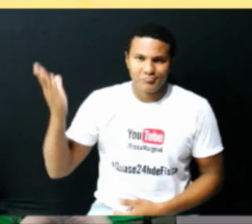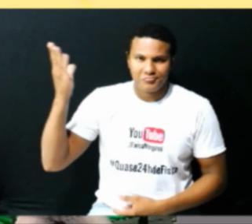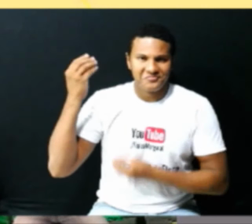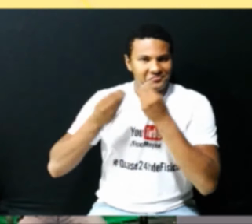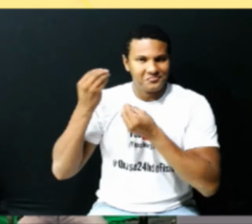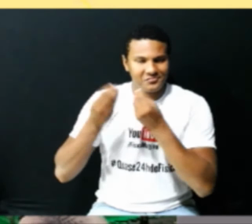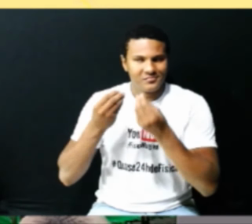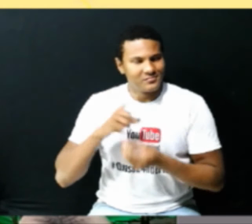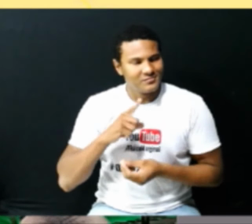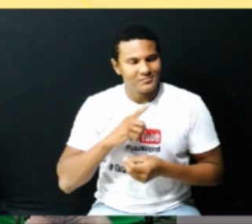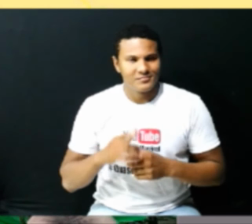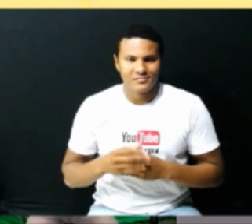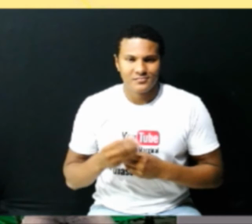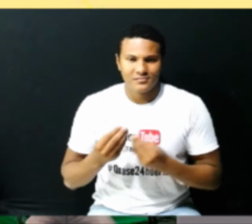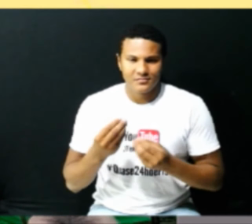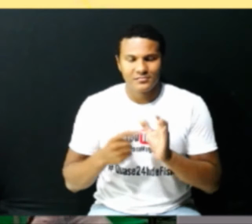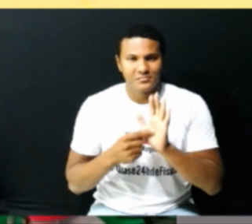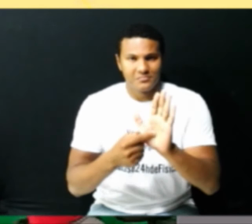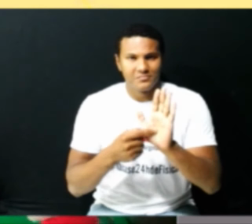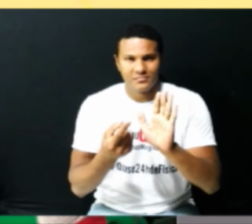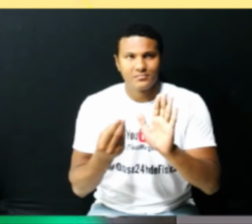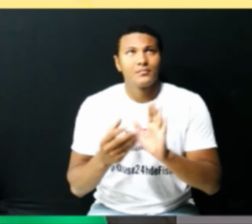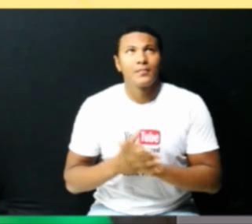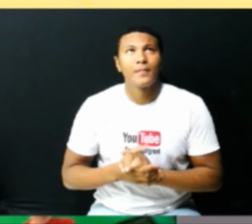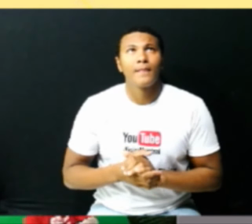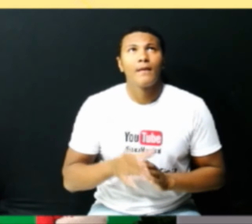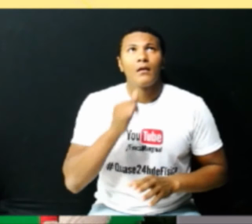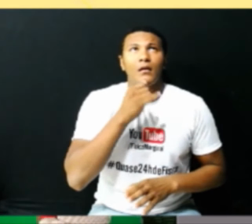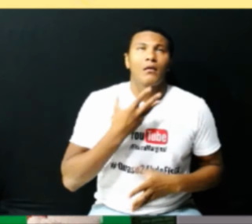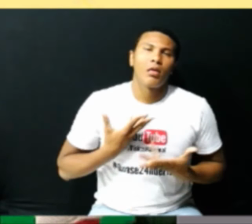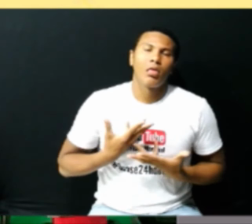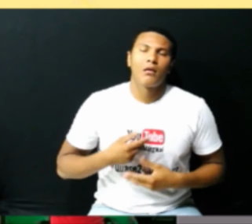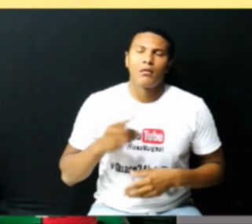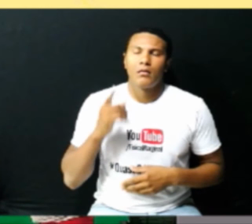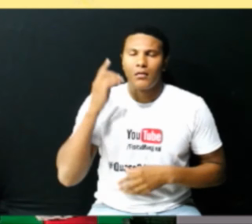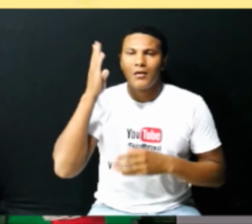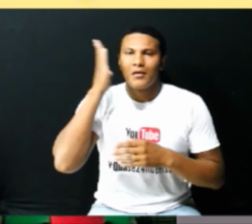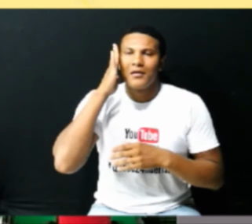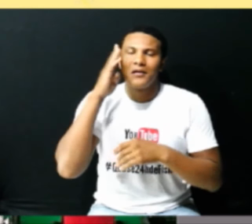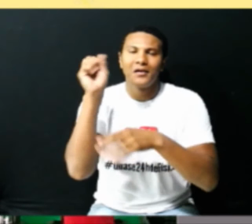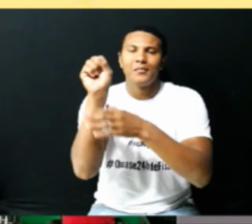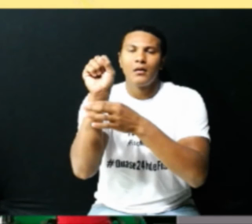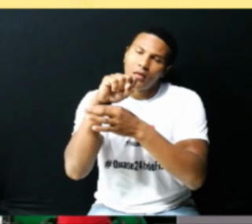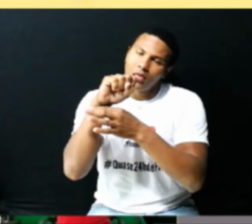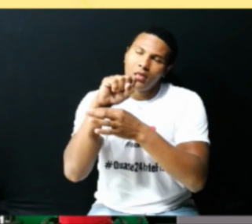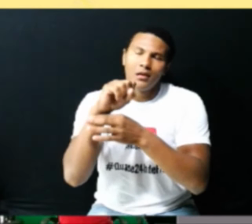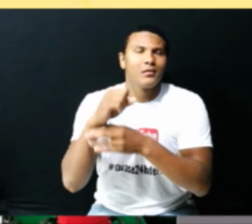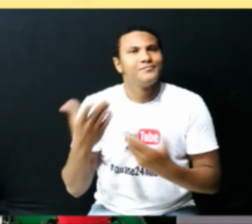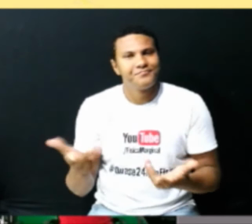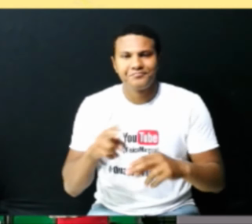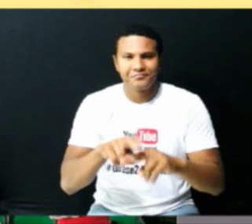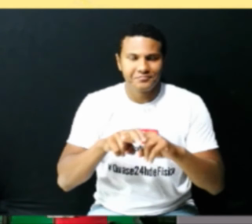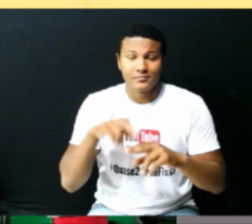tem mais energia suficiente para girar a bicicleta e, consequentemente, gerar energia elétrica. Se